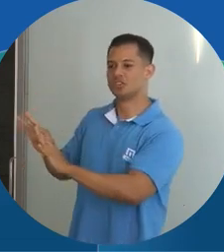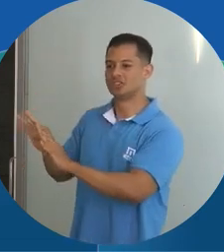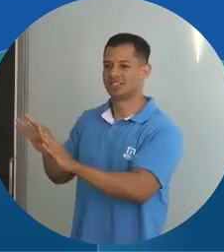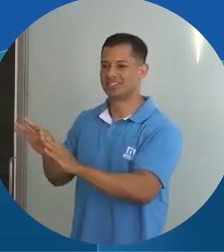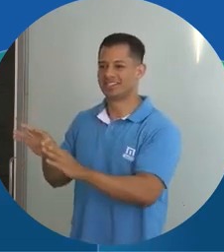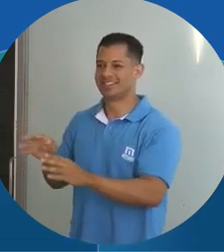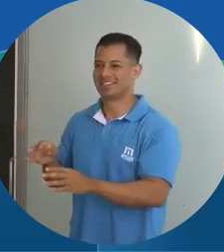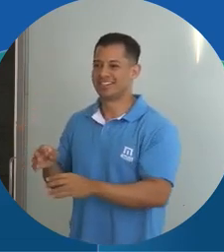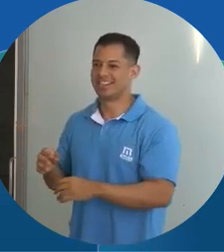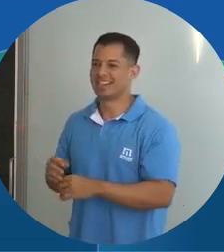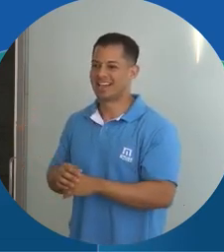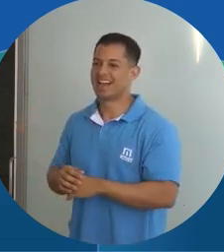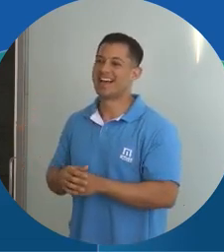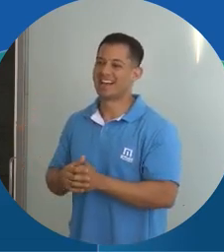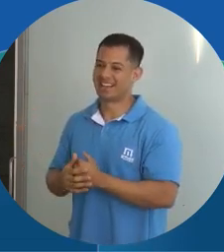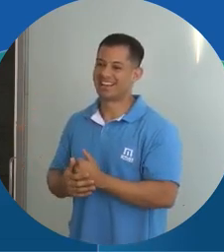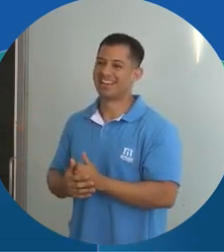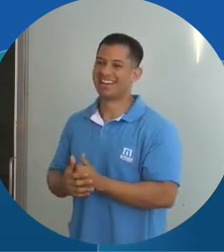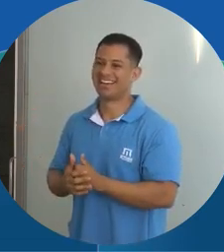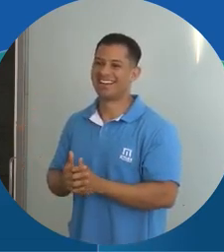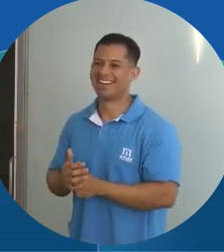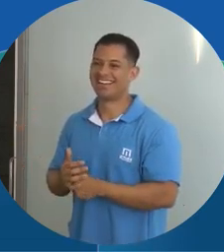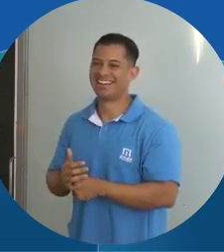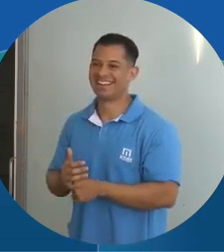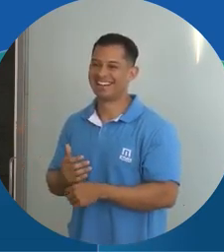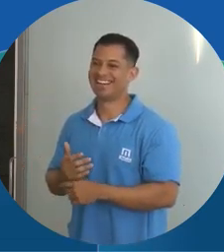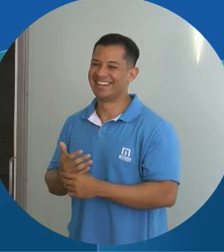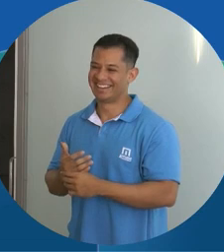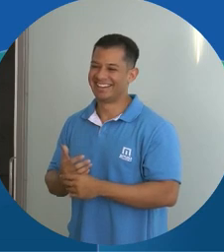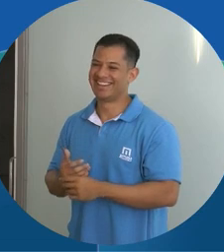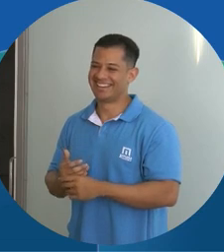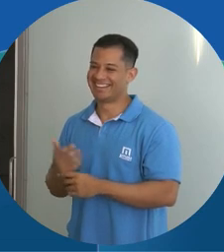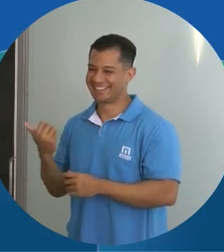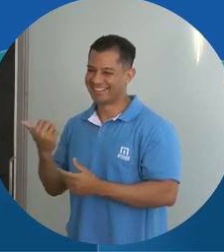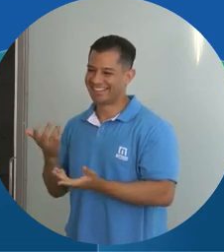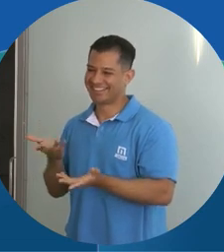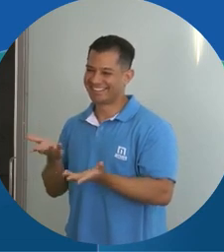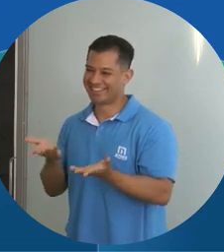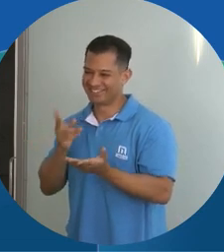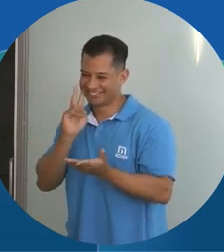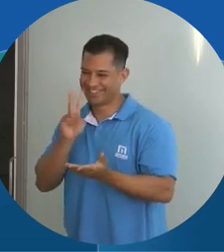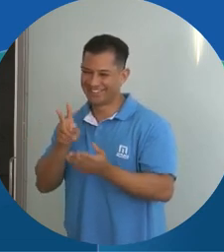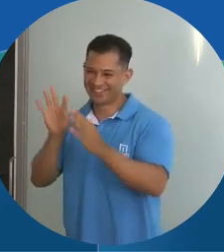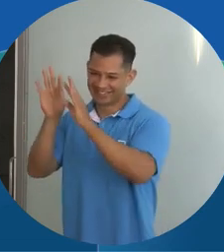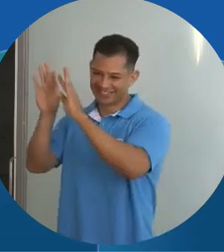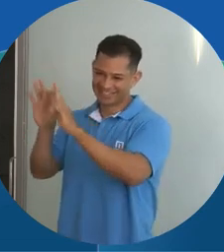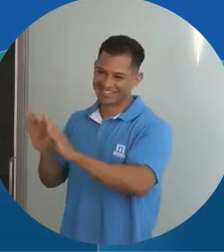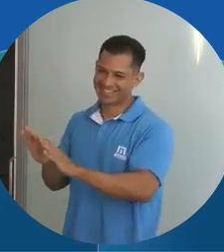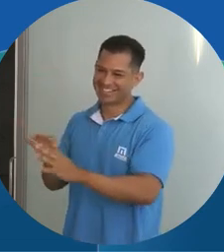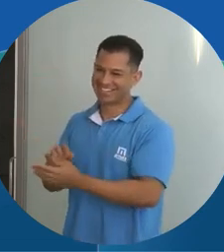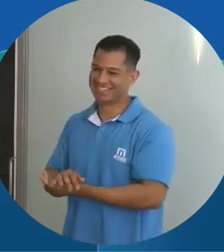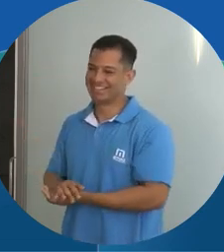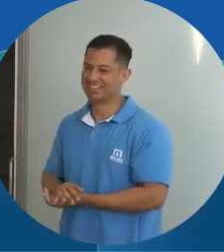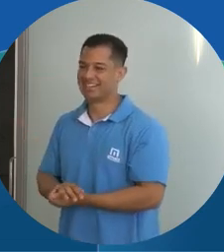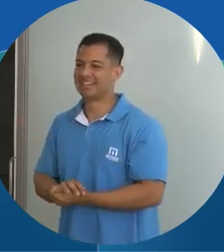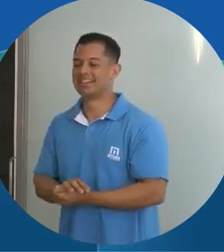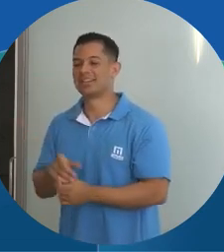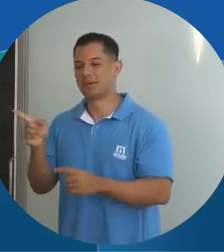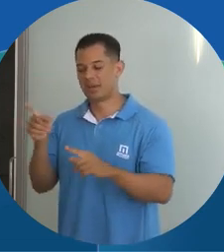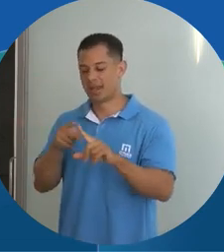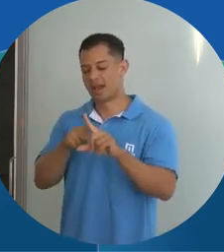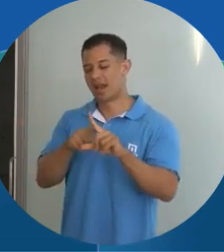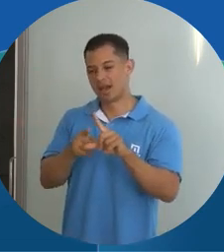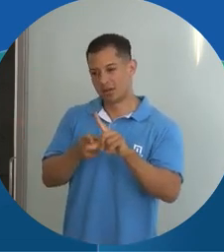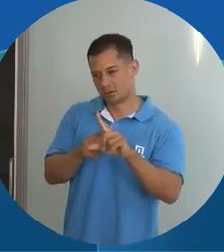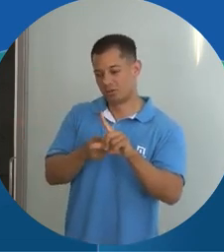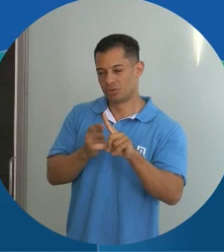feitas e foi se aterrando atrás, e essas de corte. Então, Aqui, pelo ângulo, a gente não vê, mas são